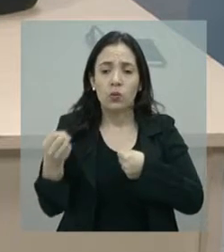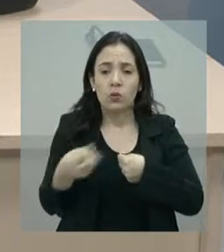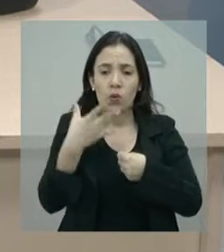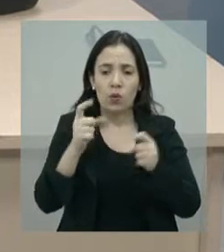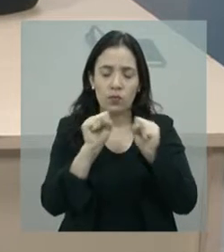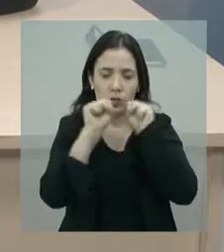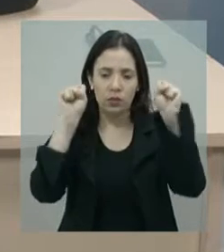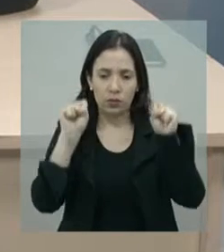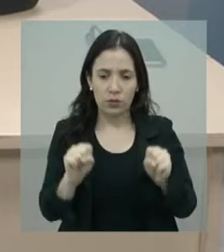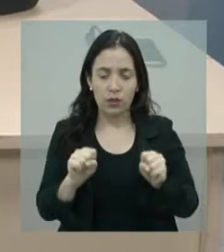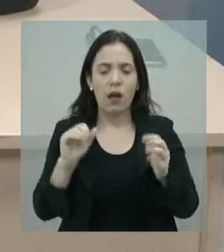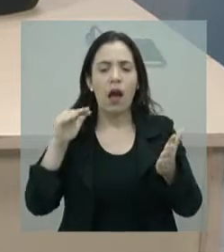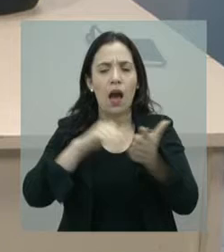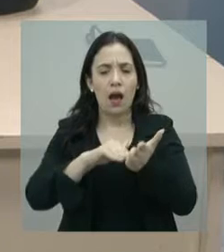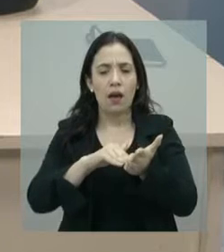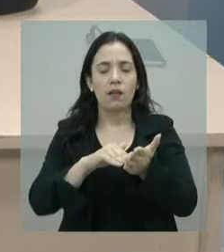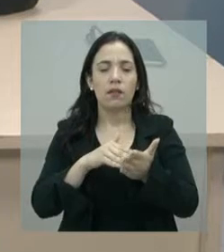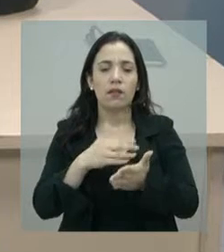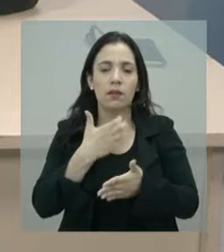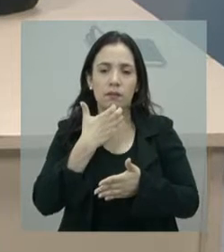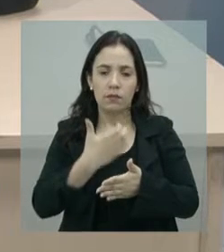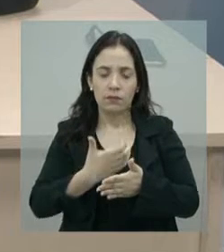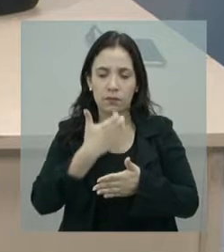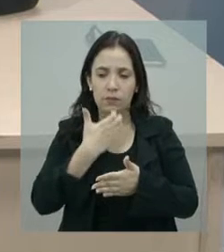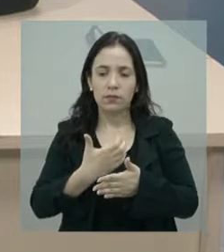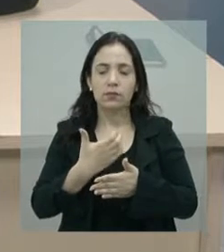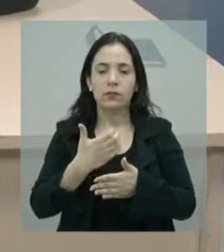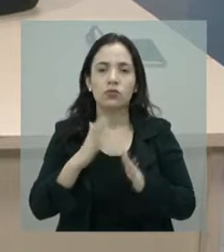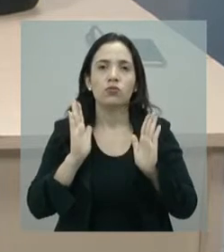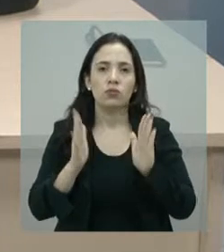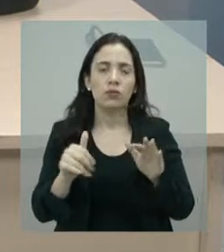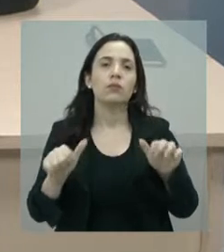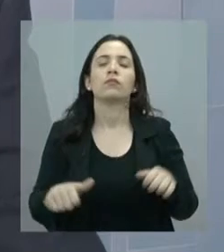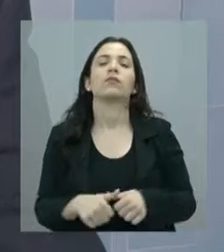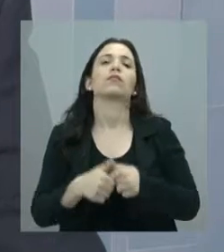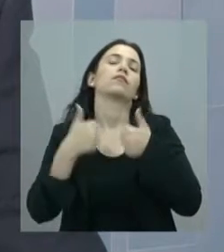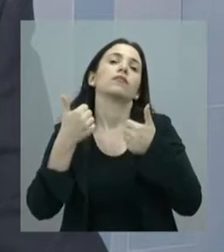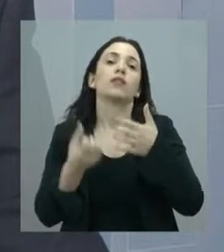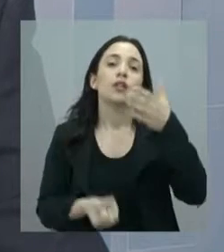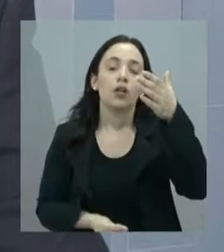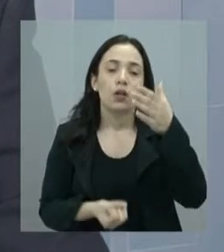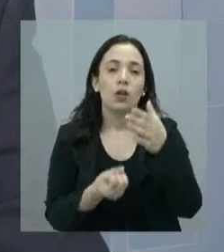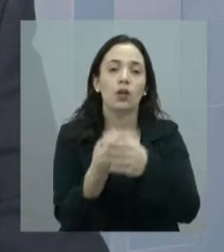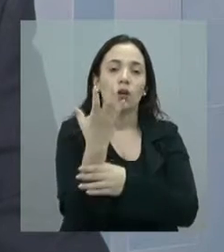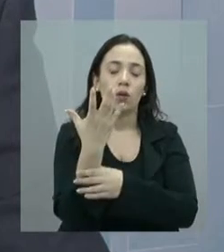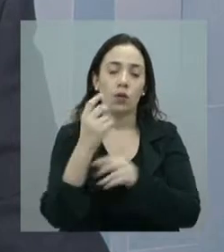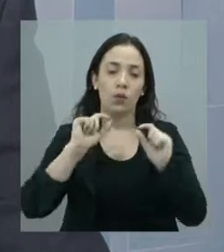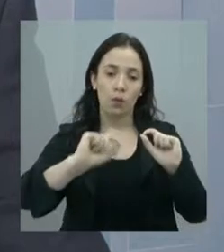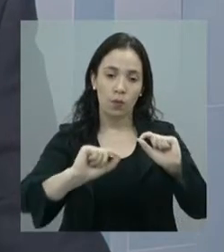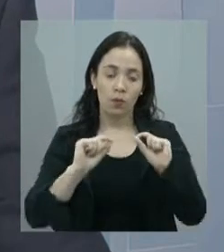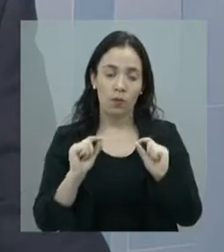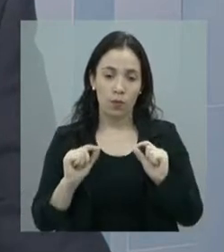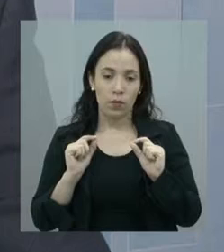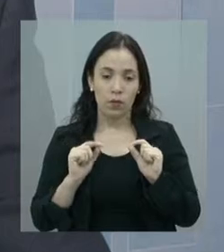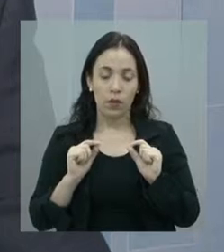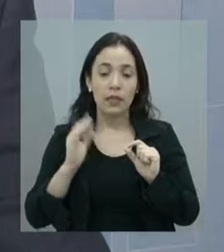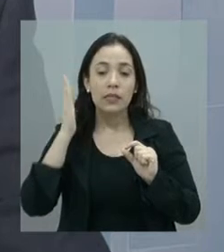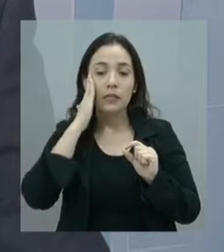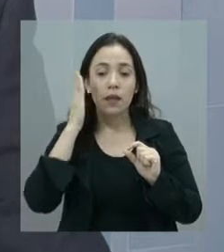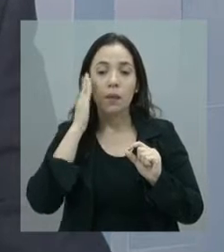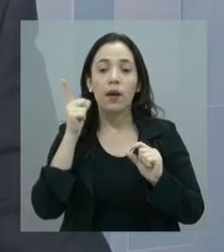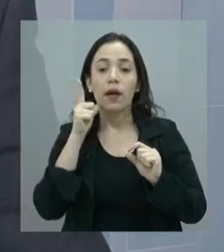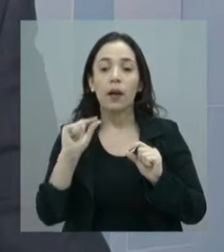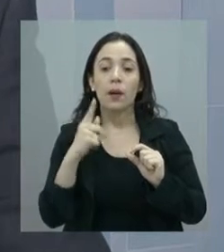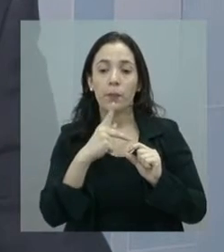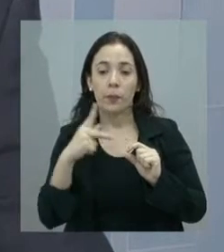que até o final do ano, esse processo já melhorou. Ele criou critérios, o Cabeto, definiu critérios para saber quem é o